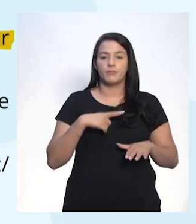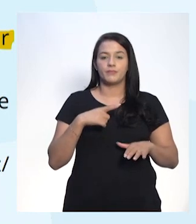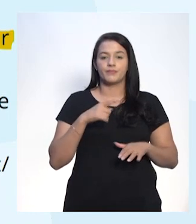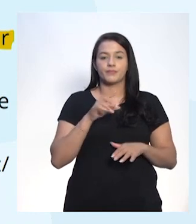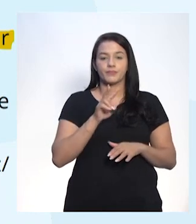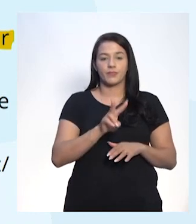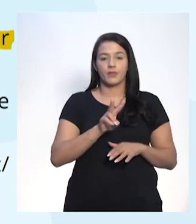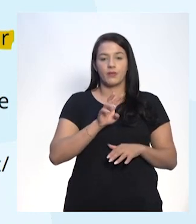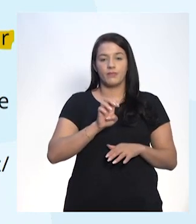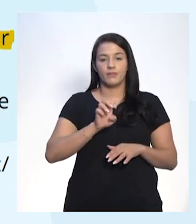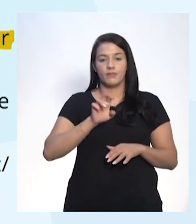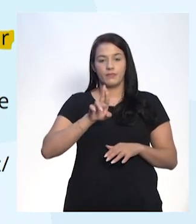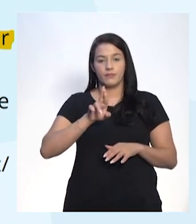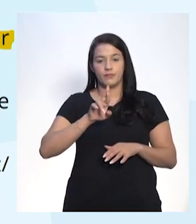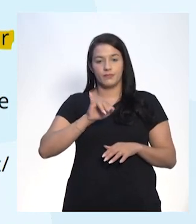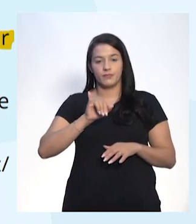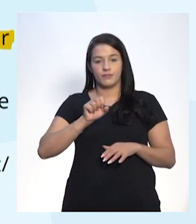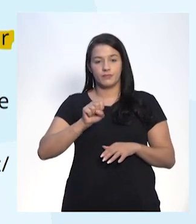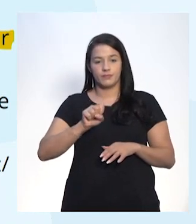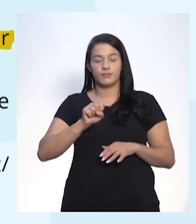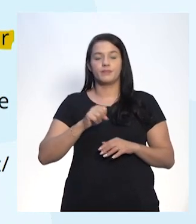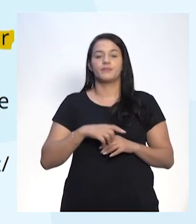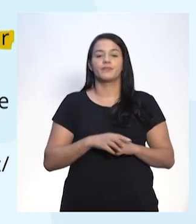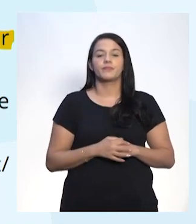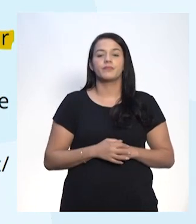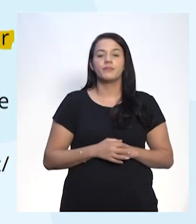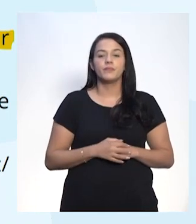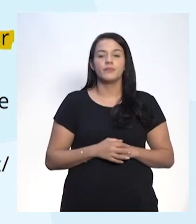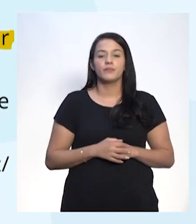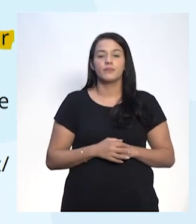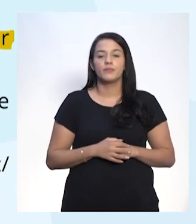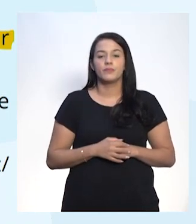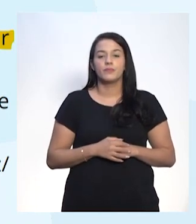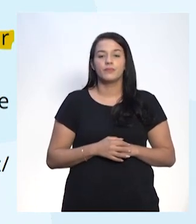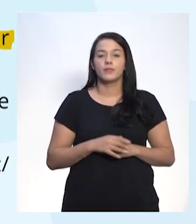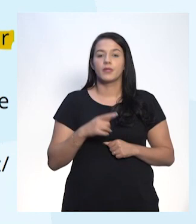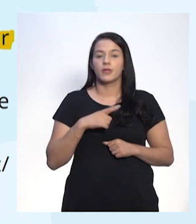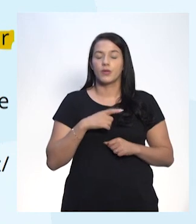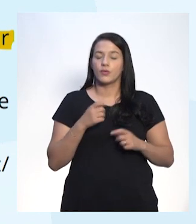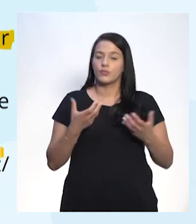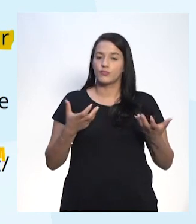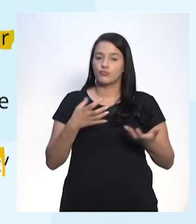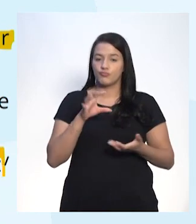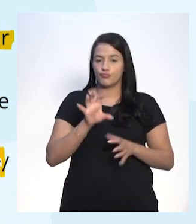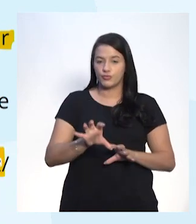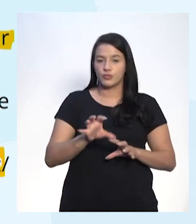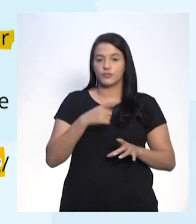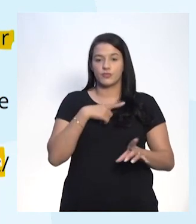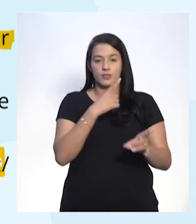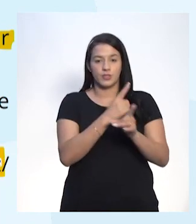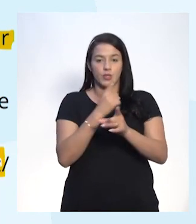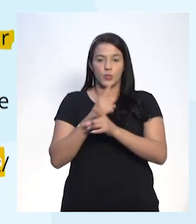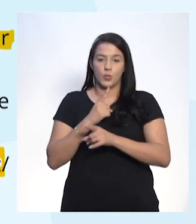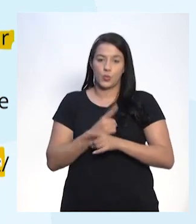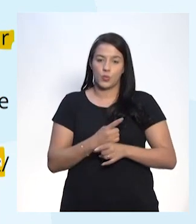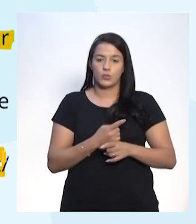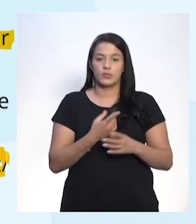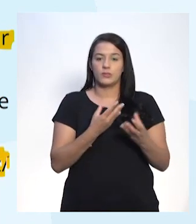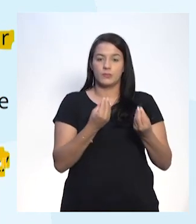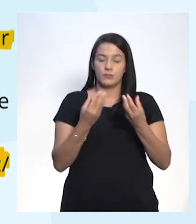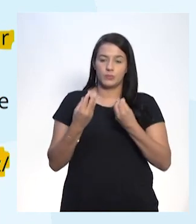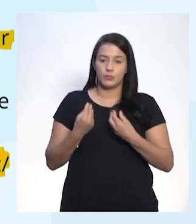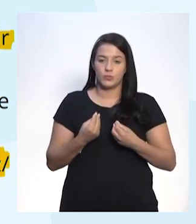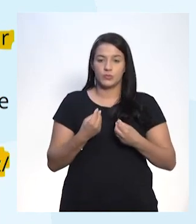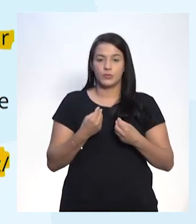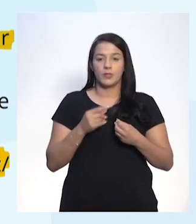é varies. Olha só, varies. Então, varies. Essa aqui é uma pronúncia que a gente encontra muito na internet, tá? Mas não